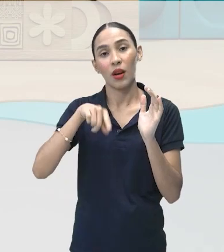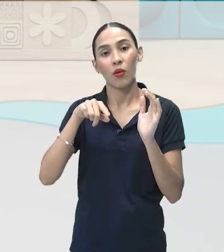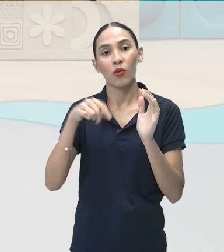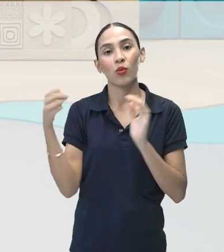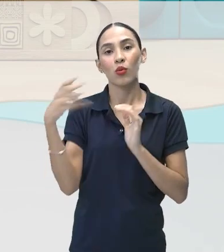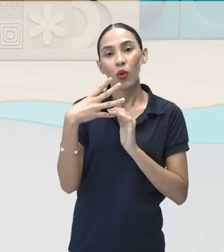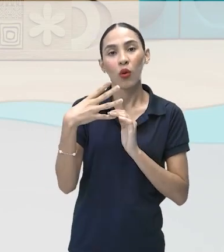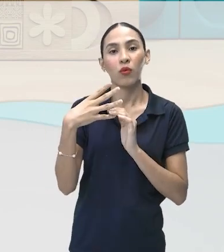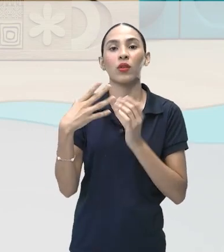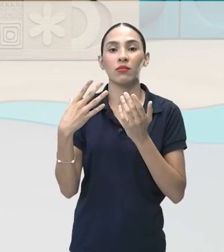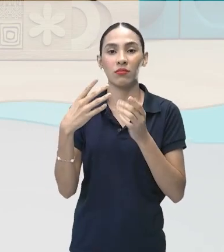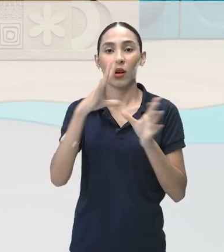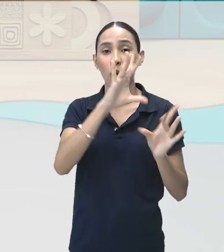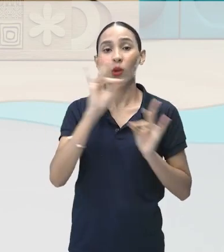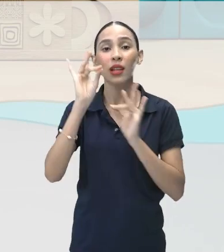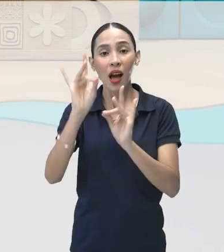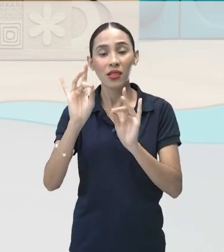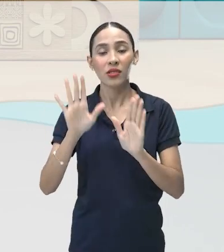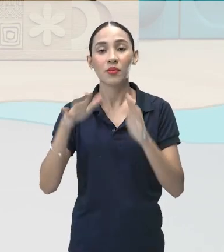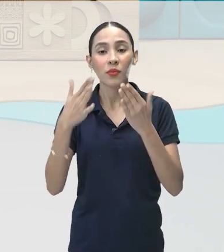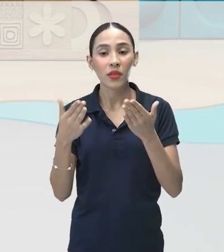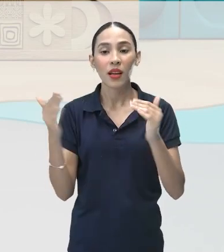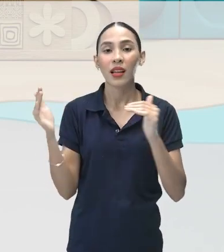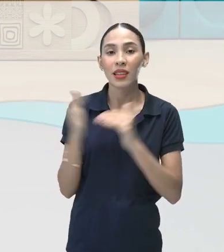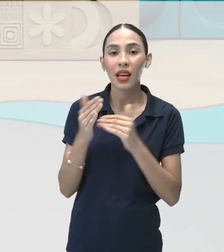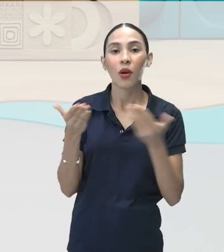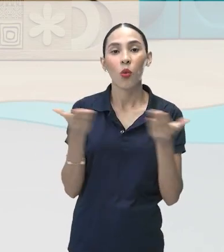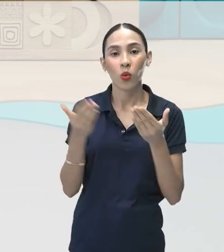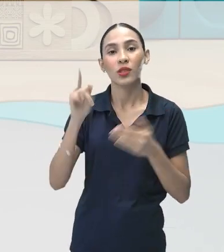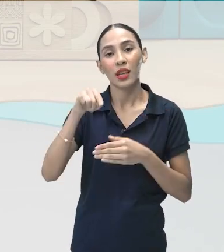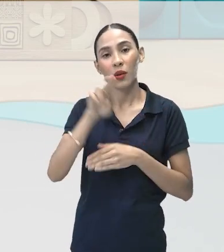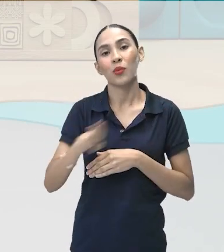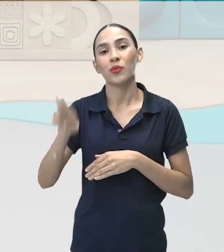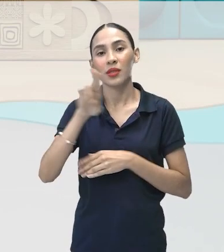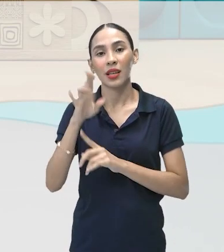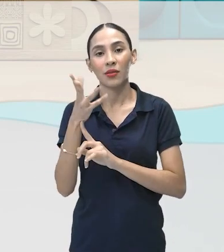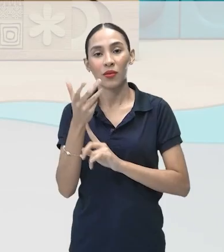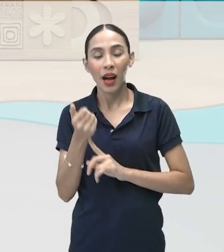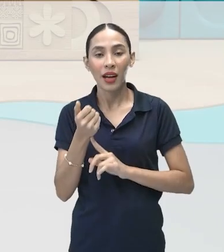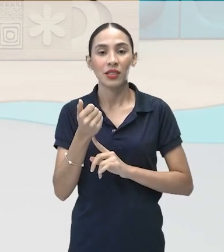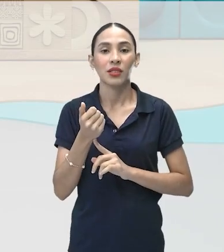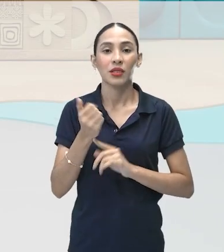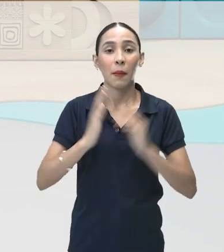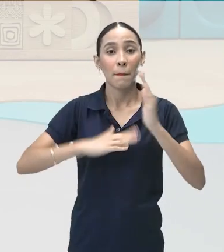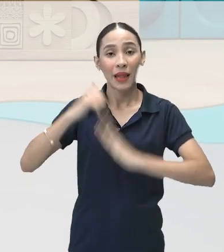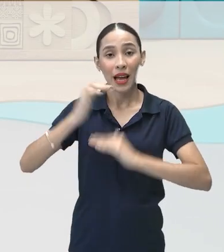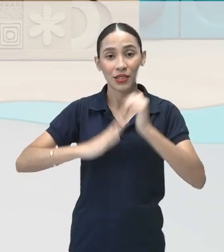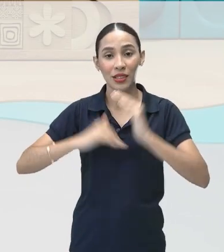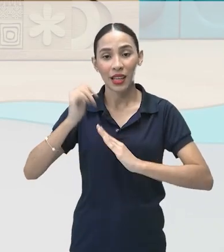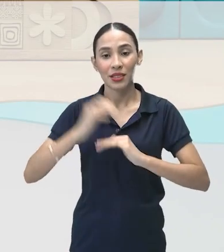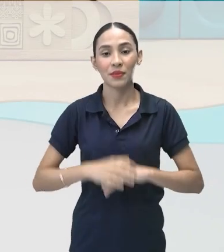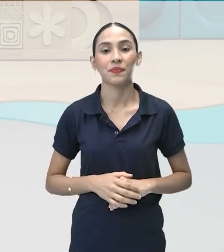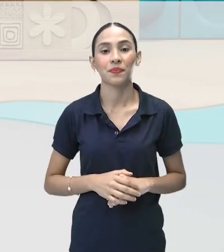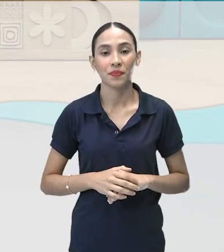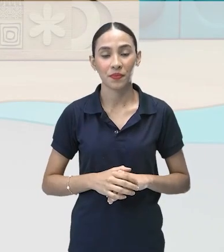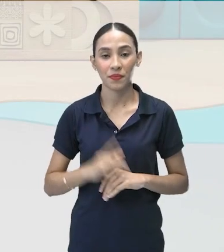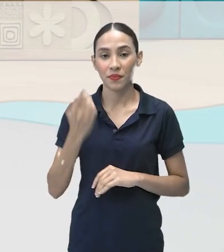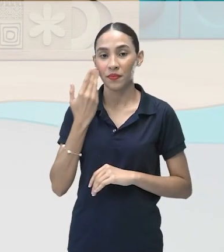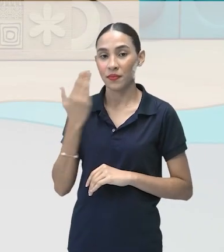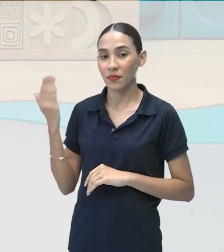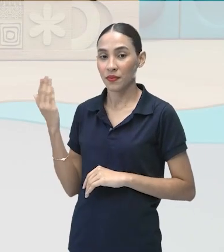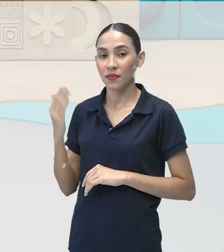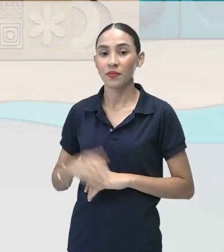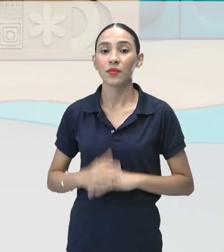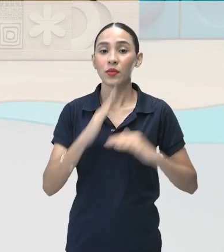de colagem. E aí, até hoje, é utilizado nas artes plásticas. Tá? Continuando com nossos conceitos.